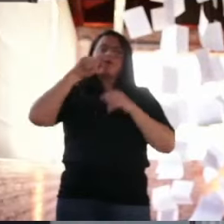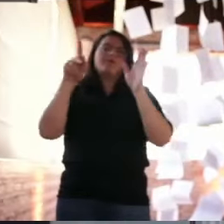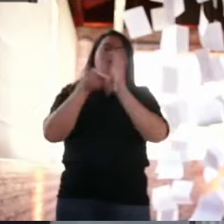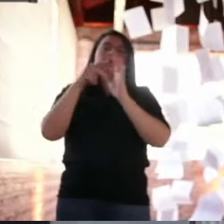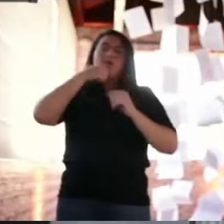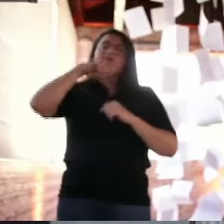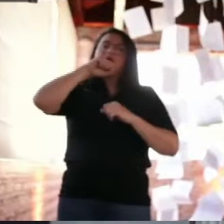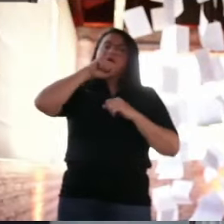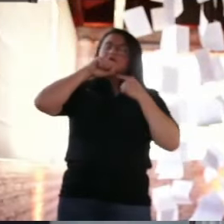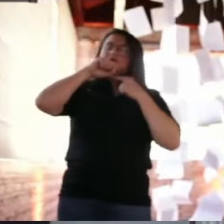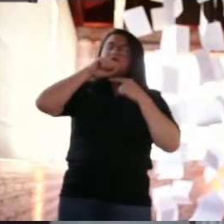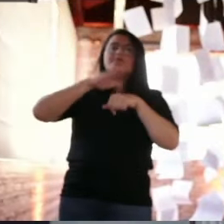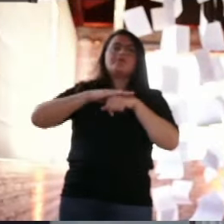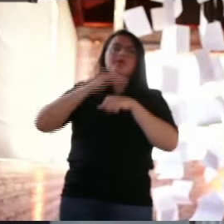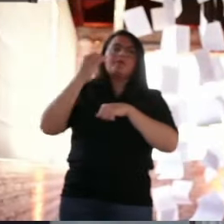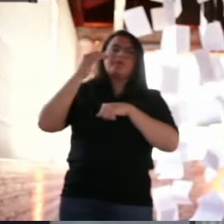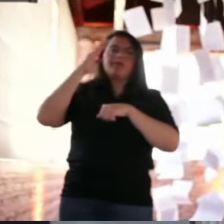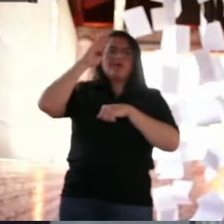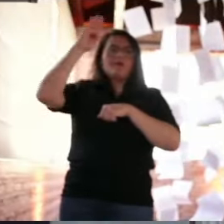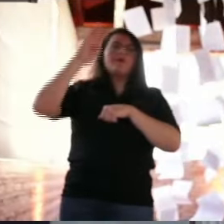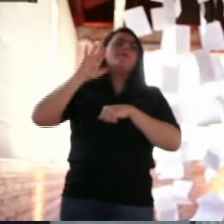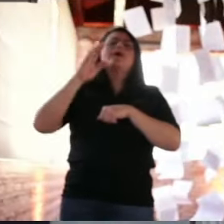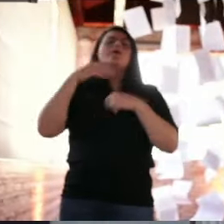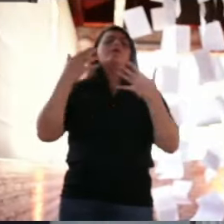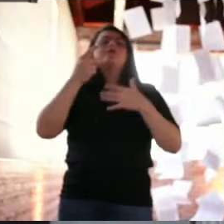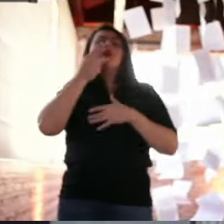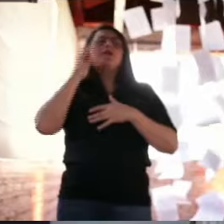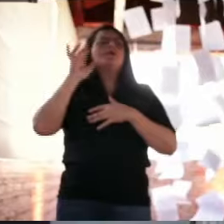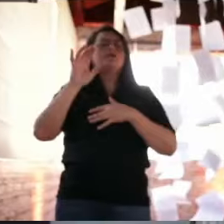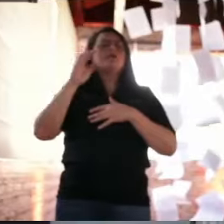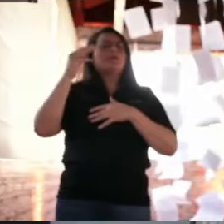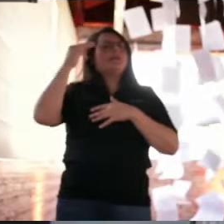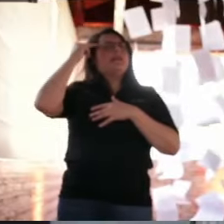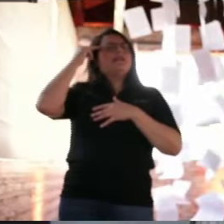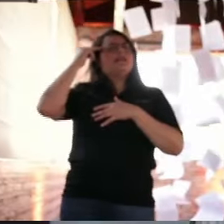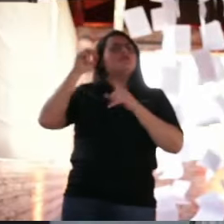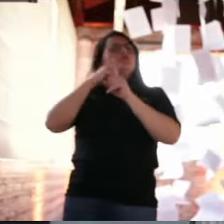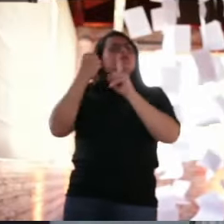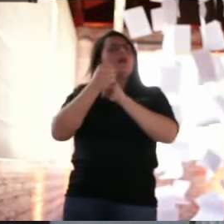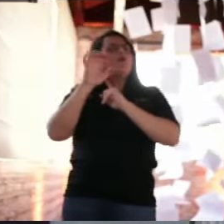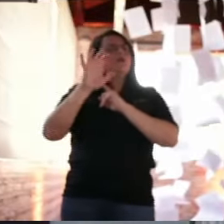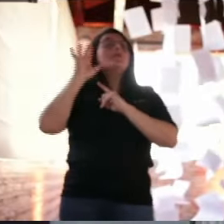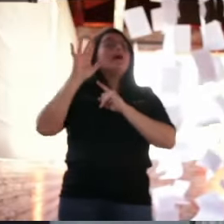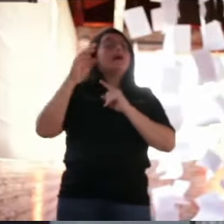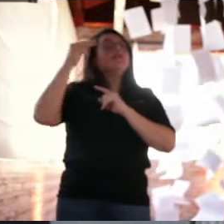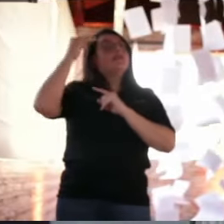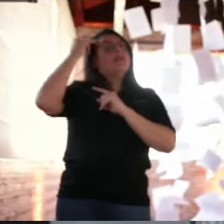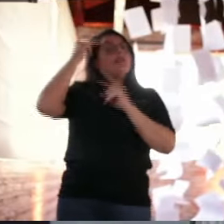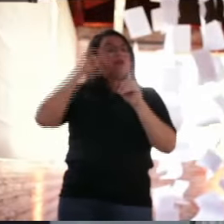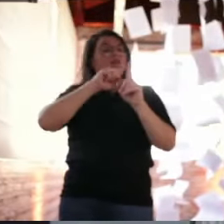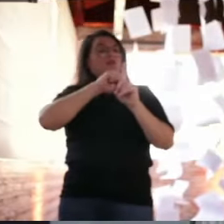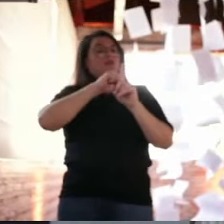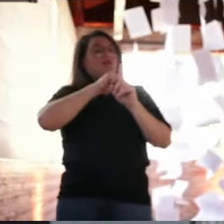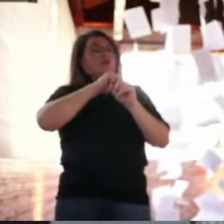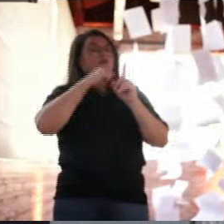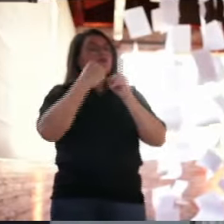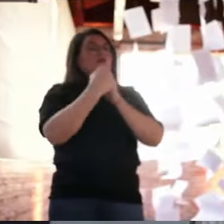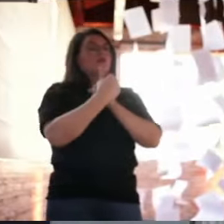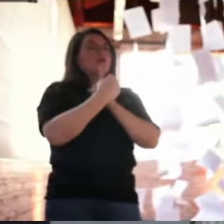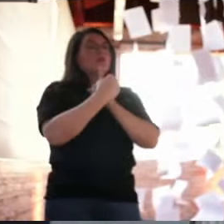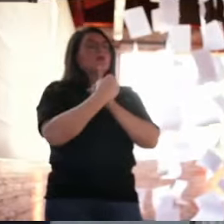e quando eu digo isso eu não digo só de uma mentalidade social digo de uma mentalidade social que